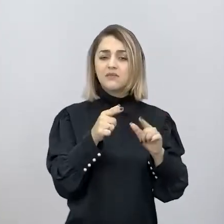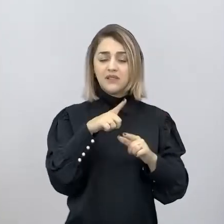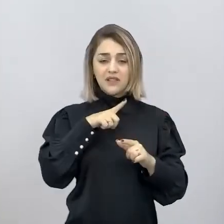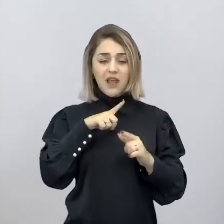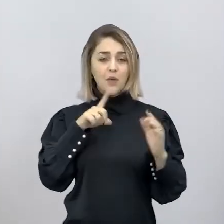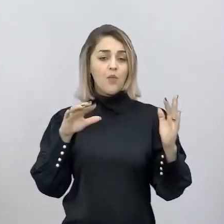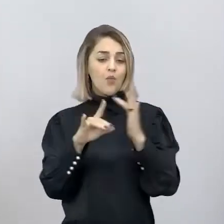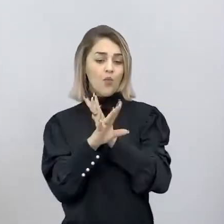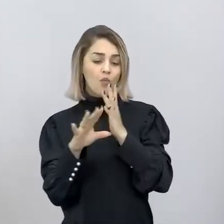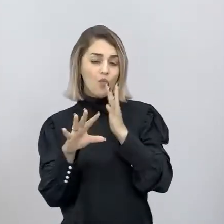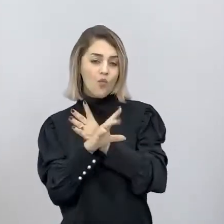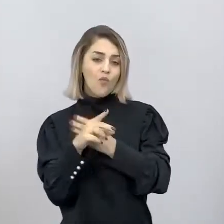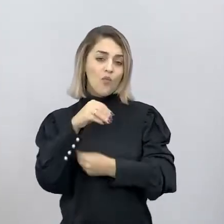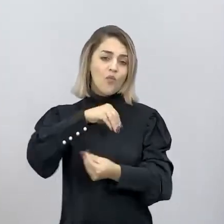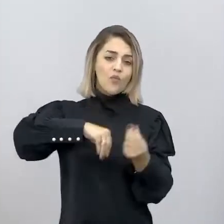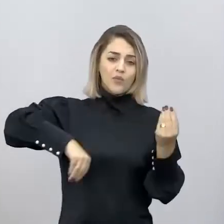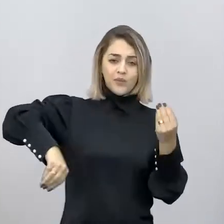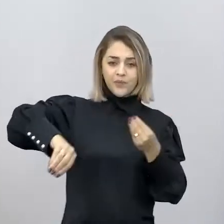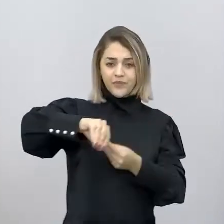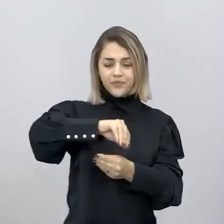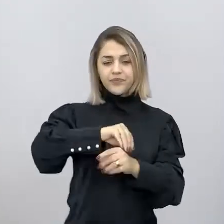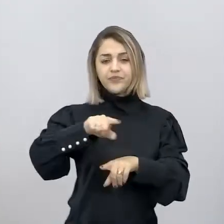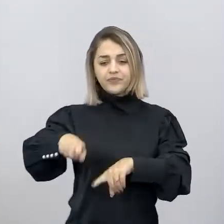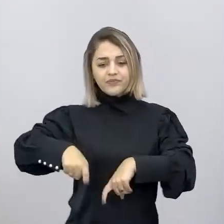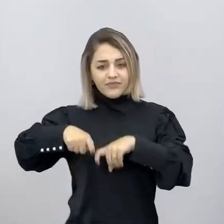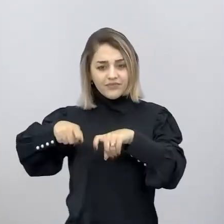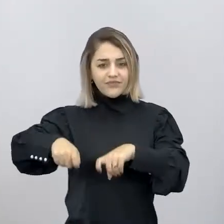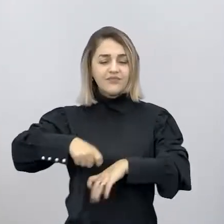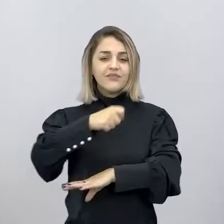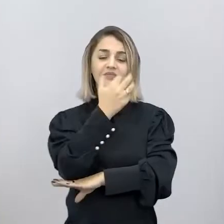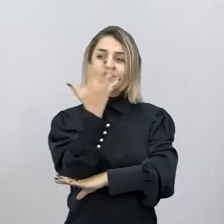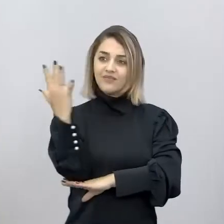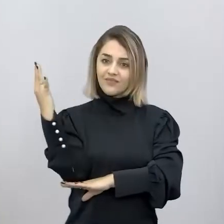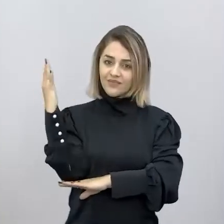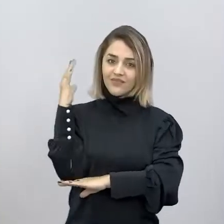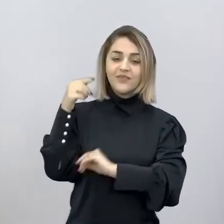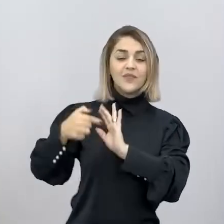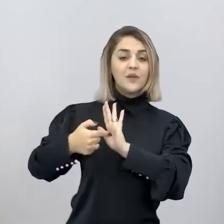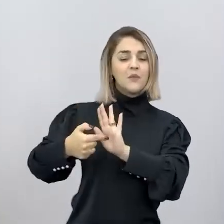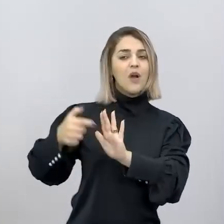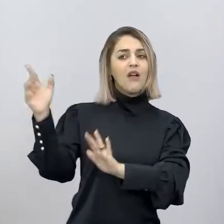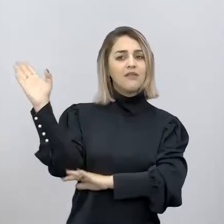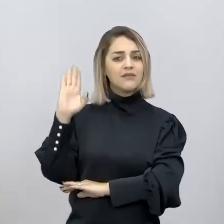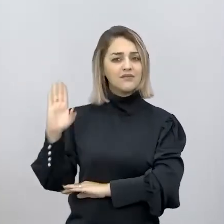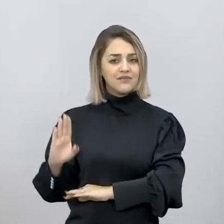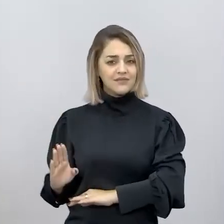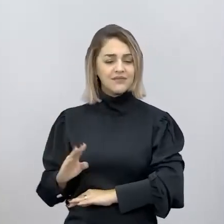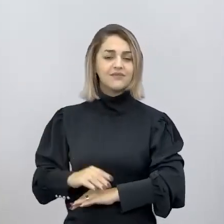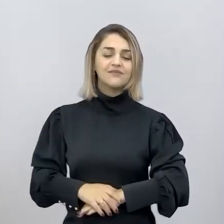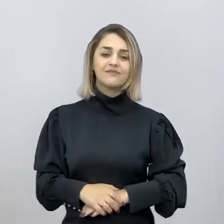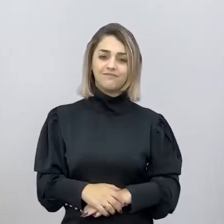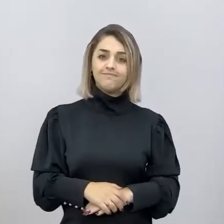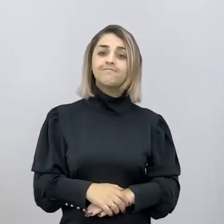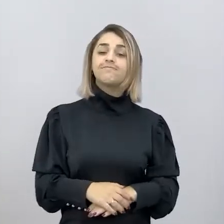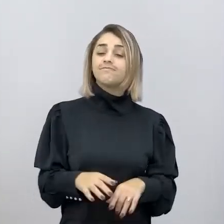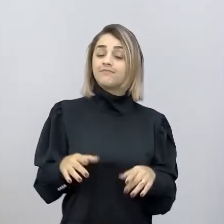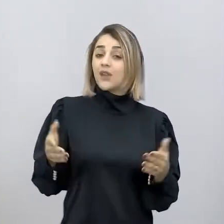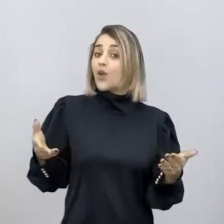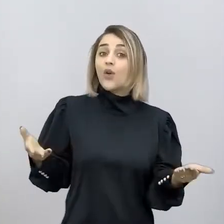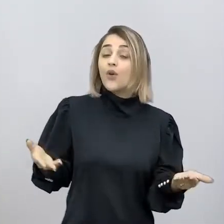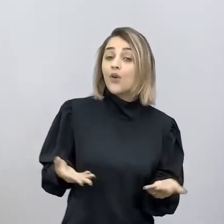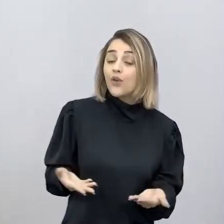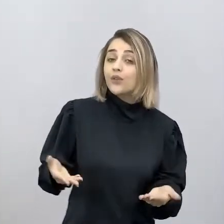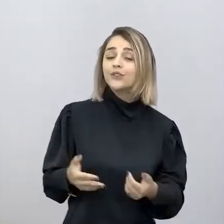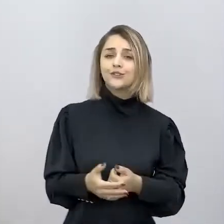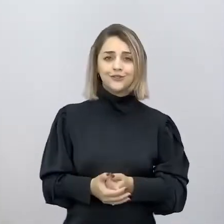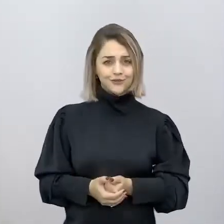urbano, mas com as nossas florestas, que são grandiosas, que mostrem as nossas alegrias, né? E hoje,